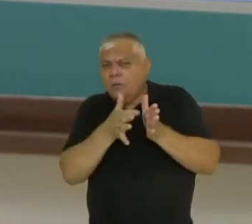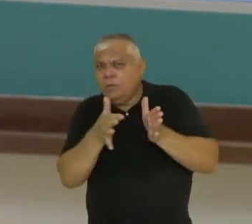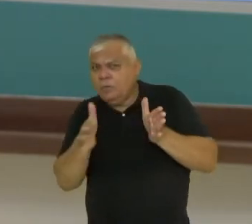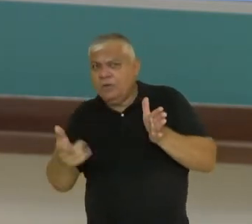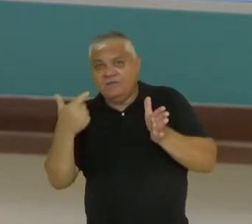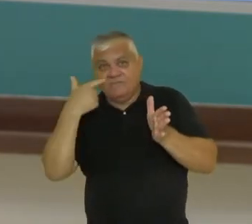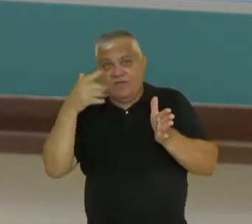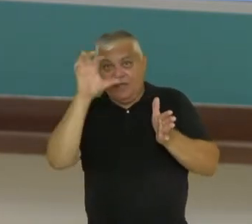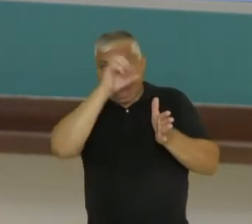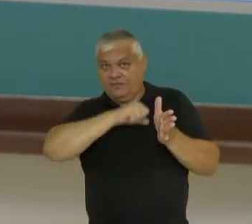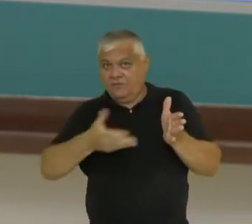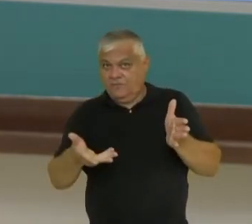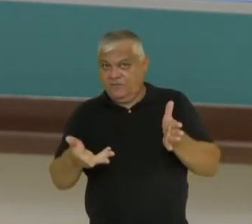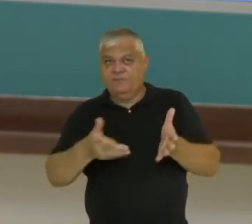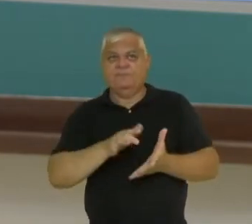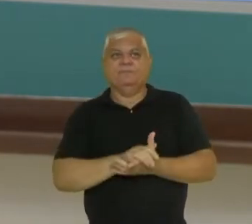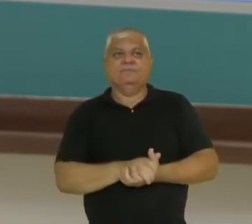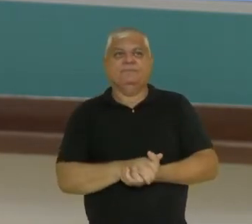agora.